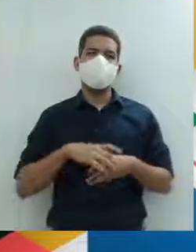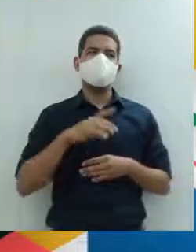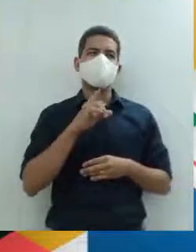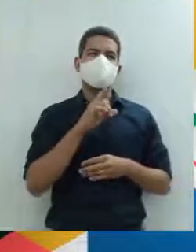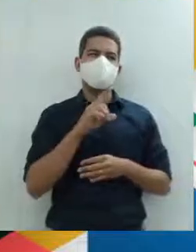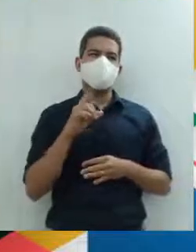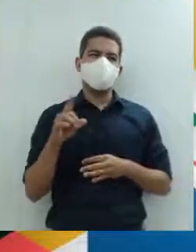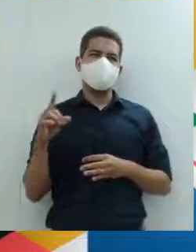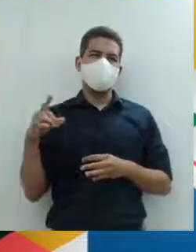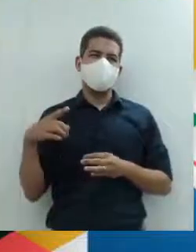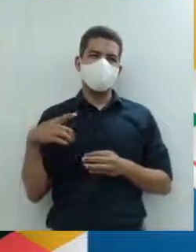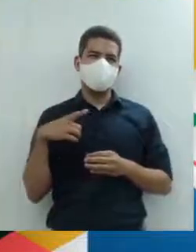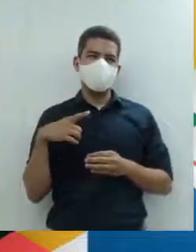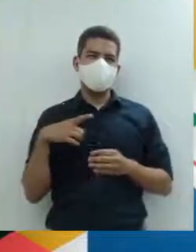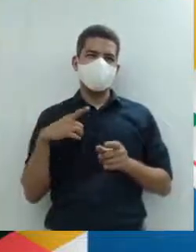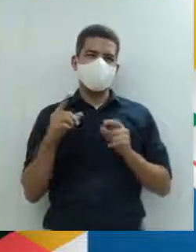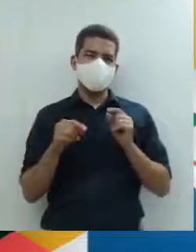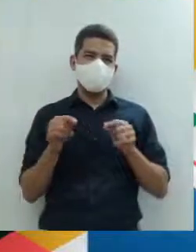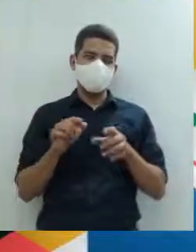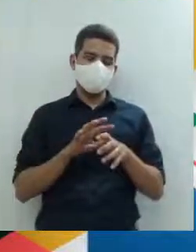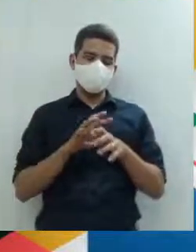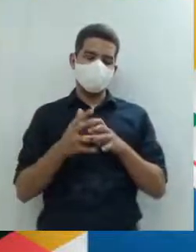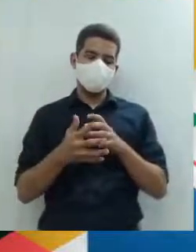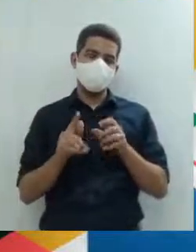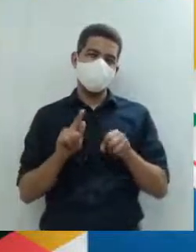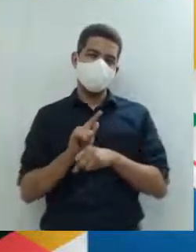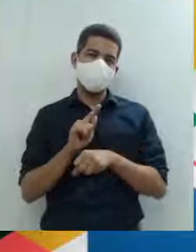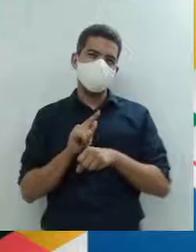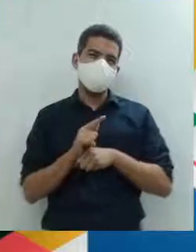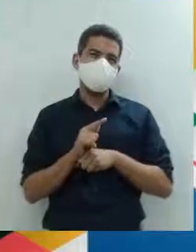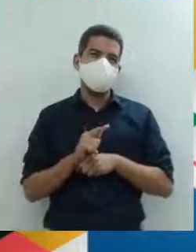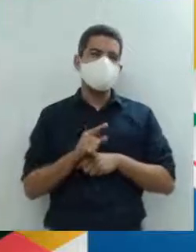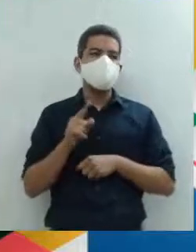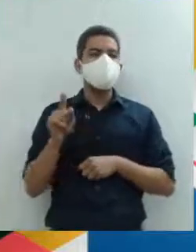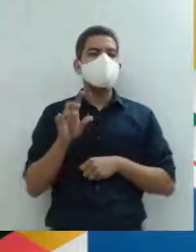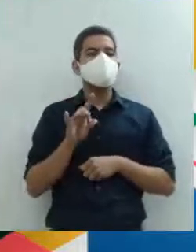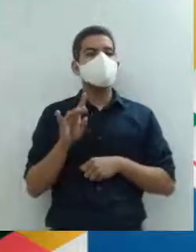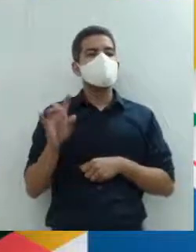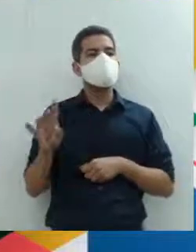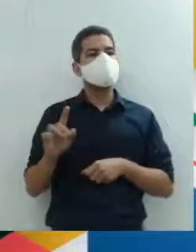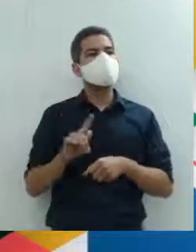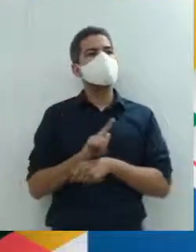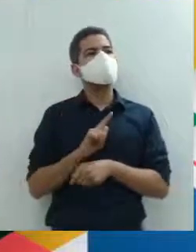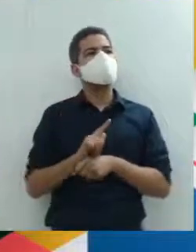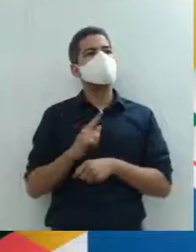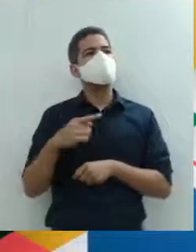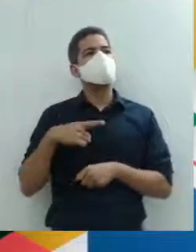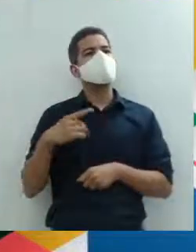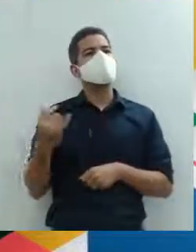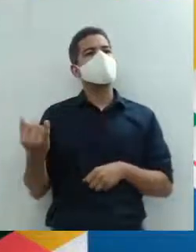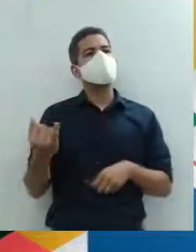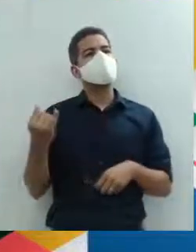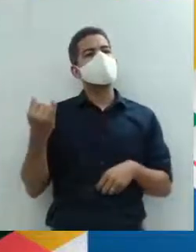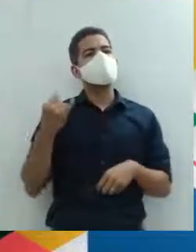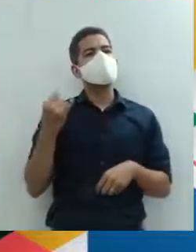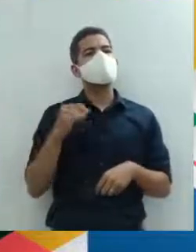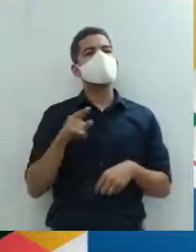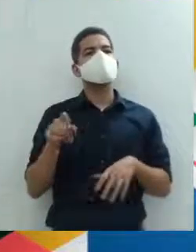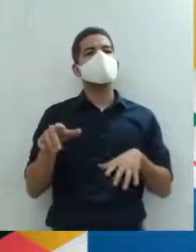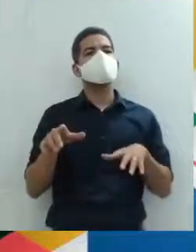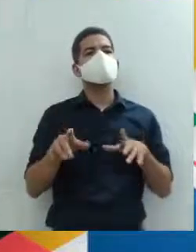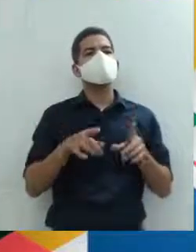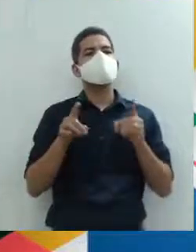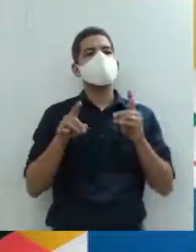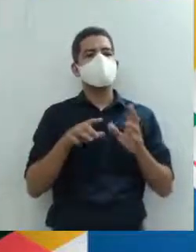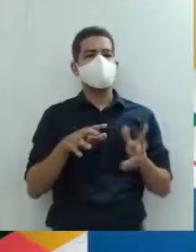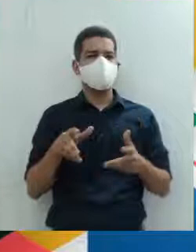dessa, existe uma composição gasosa. E esses gases geram efeitos importantíssimos para a dinâmica do planeta.